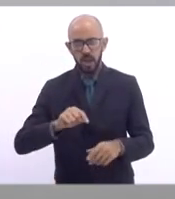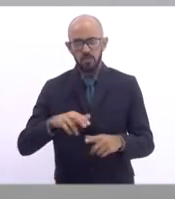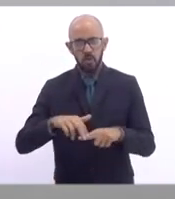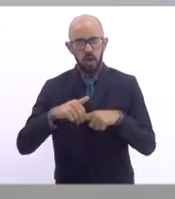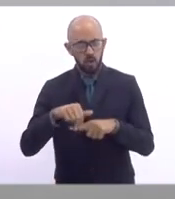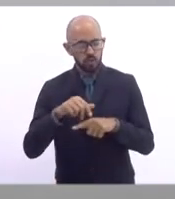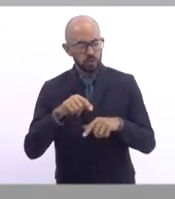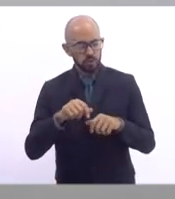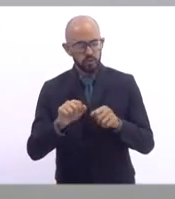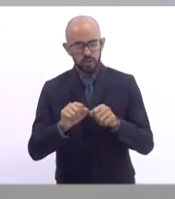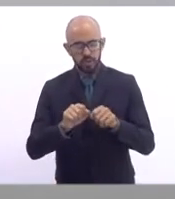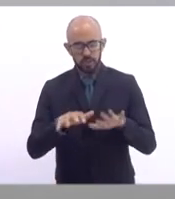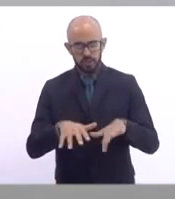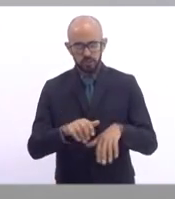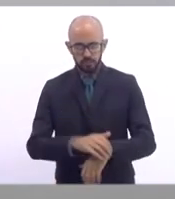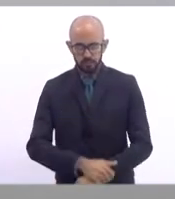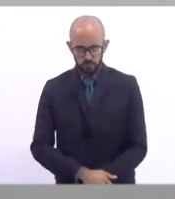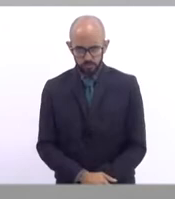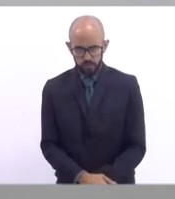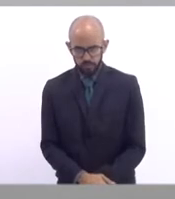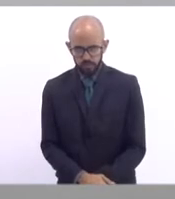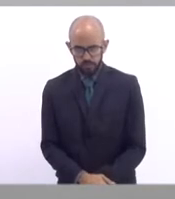por favor